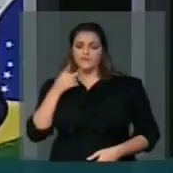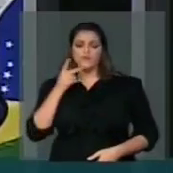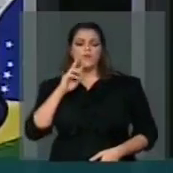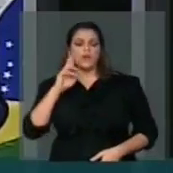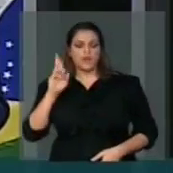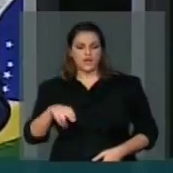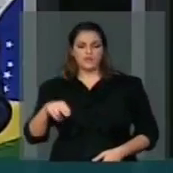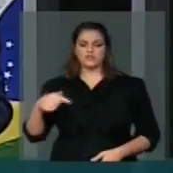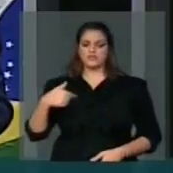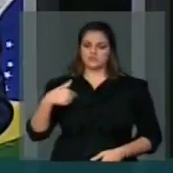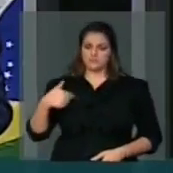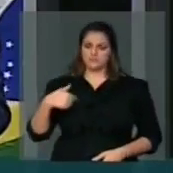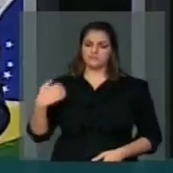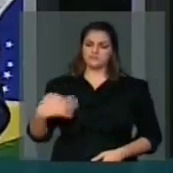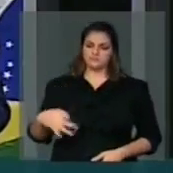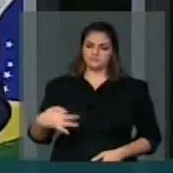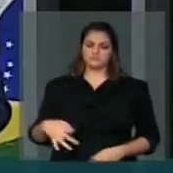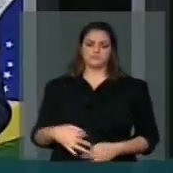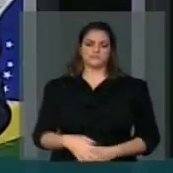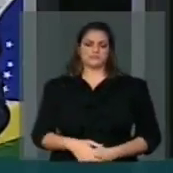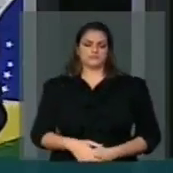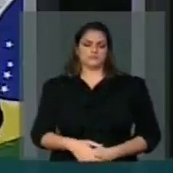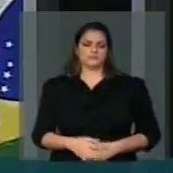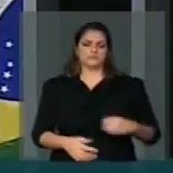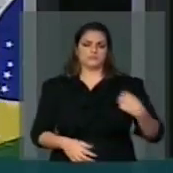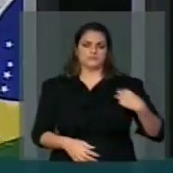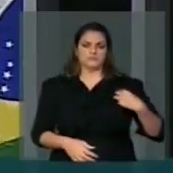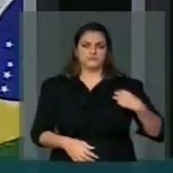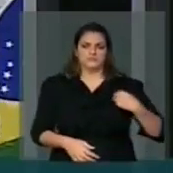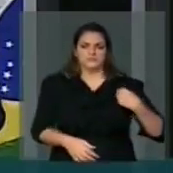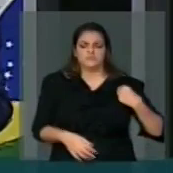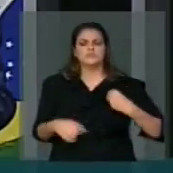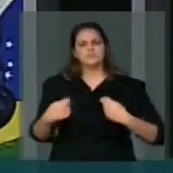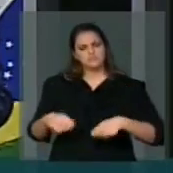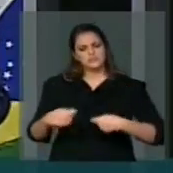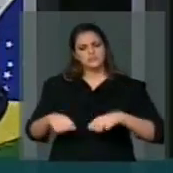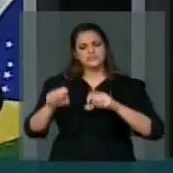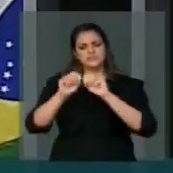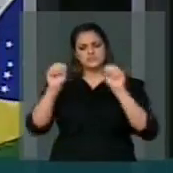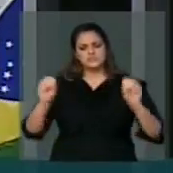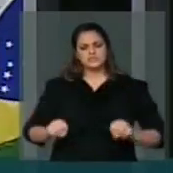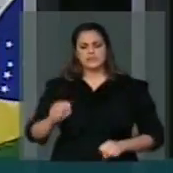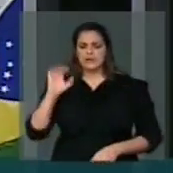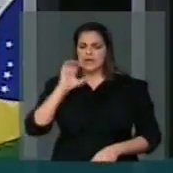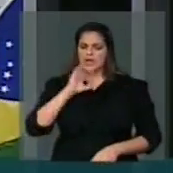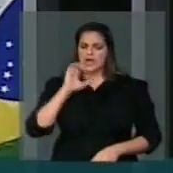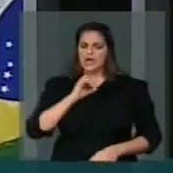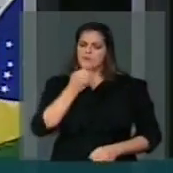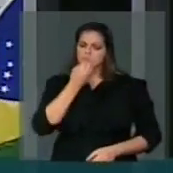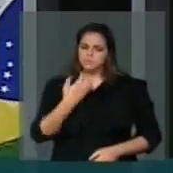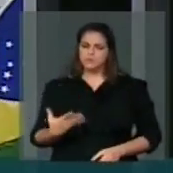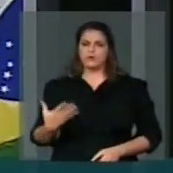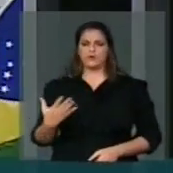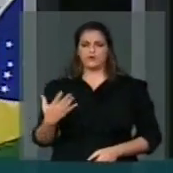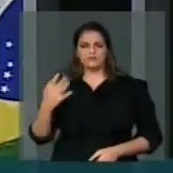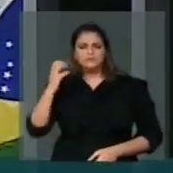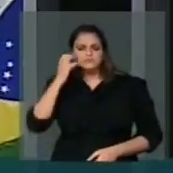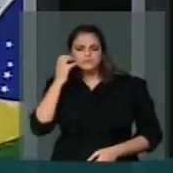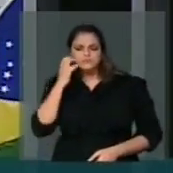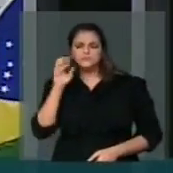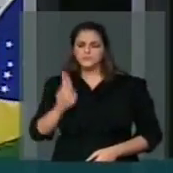aí. Nós temos que ter um sistema ágil e eficiente. Pois bem, ele me